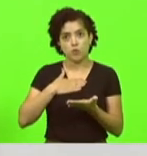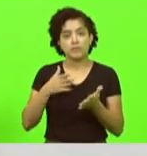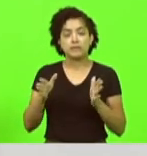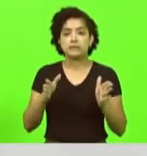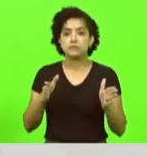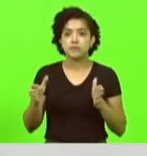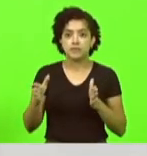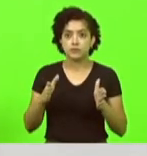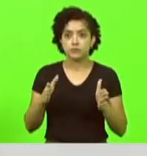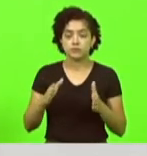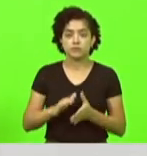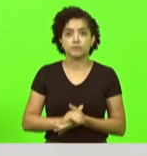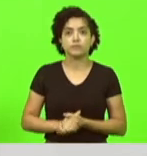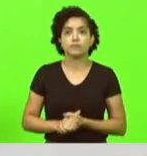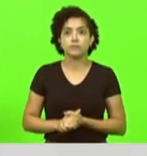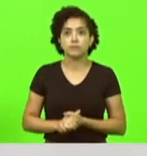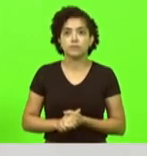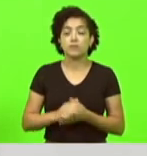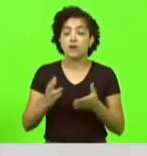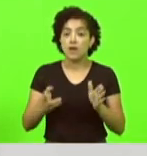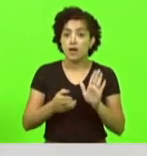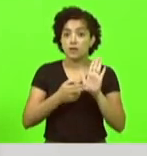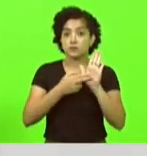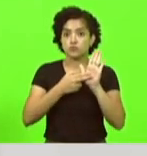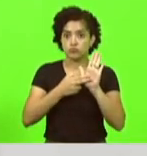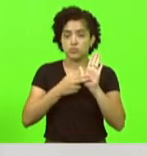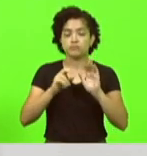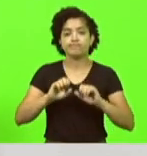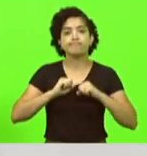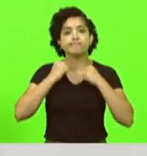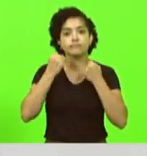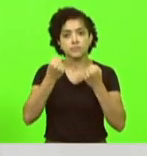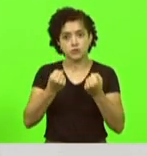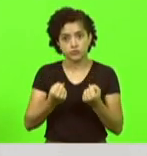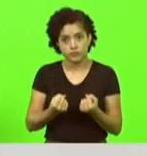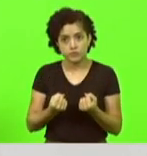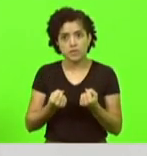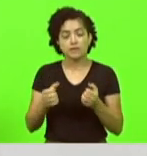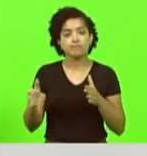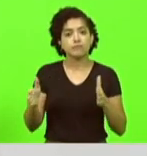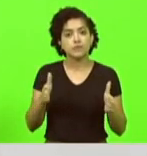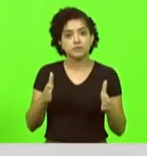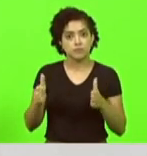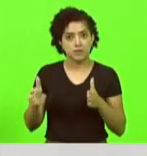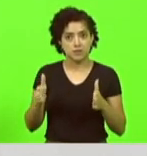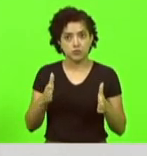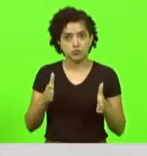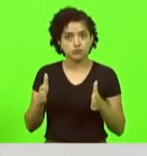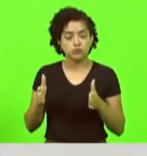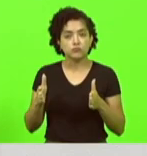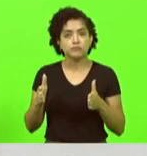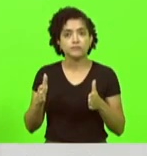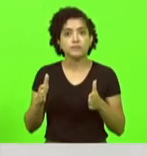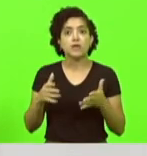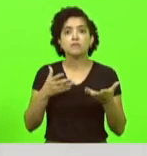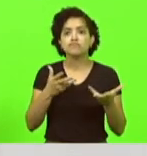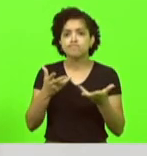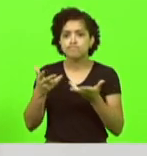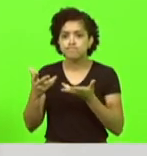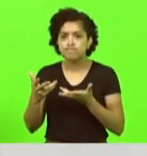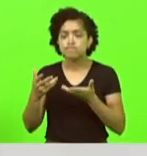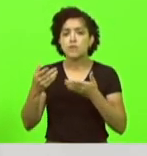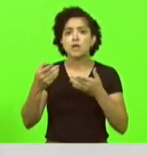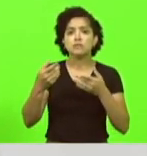ano E assumir e me dediquei muito durante esse período procurando sempre